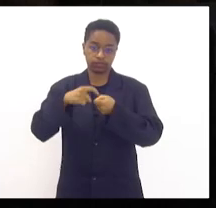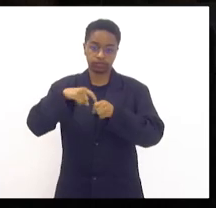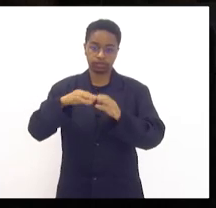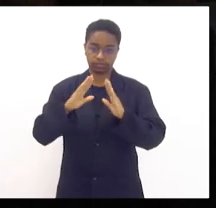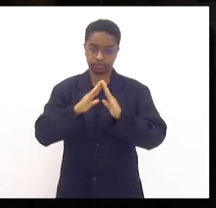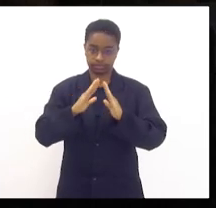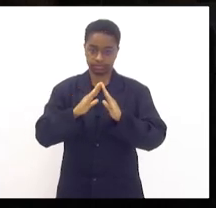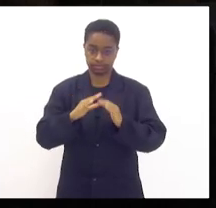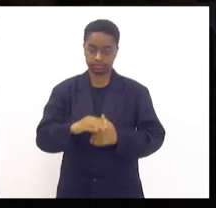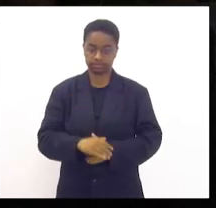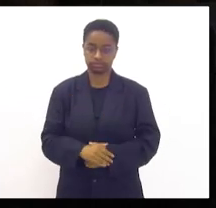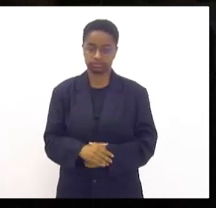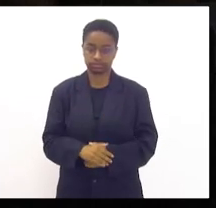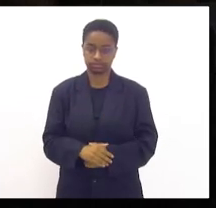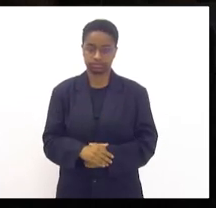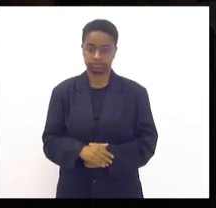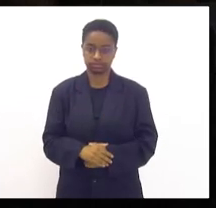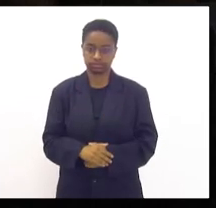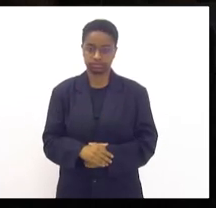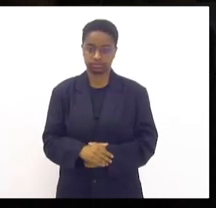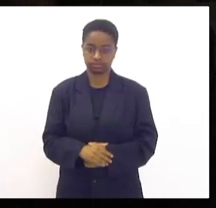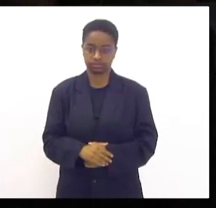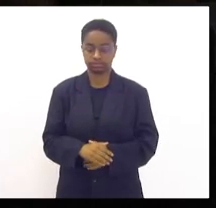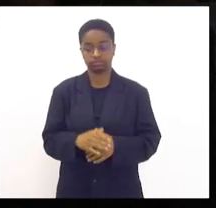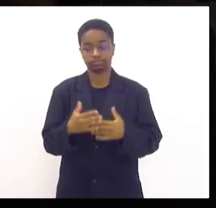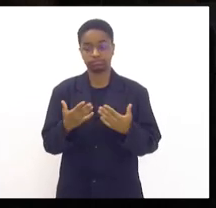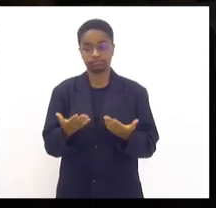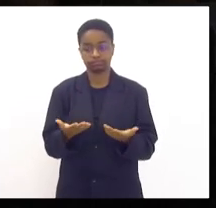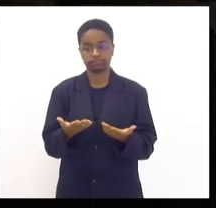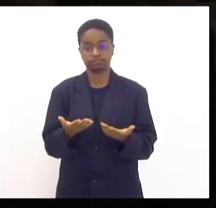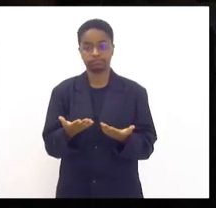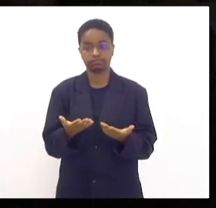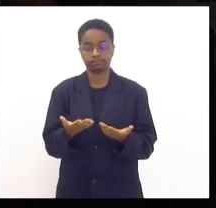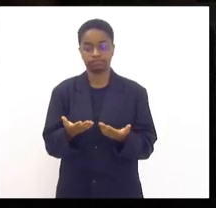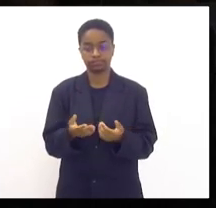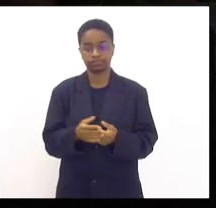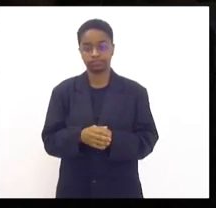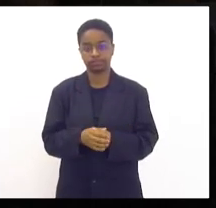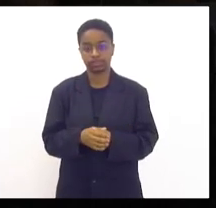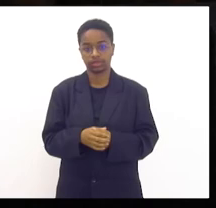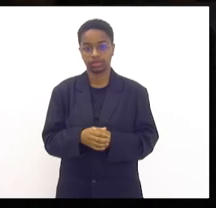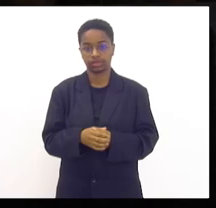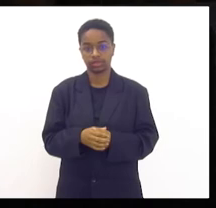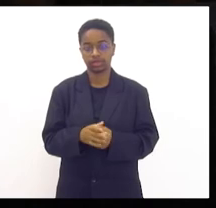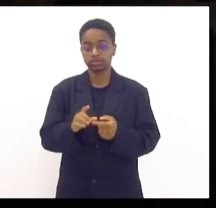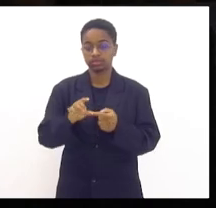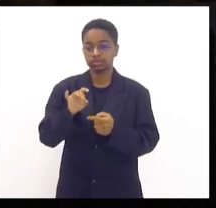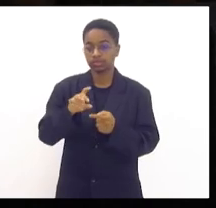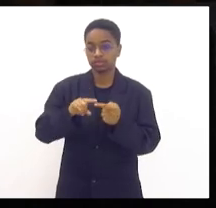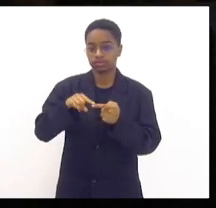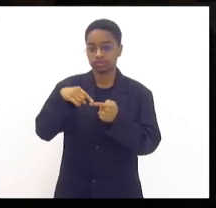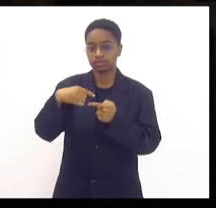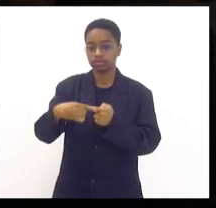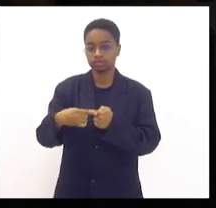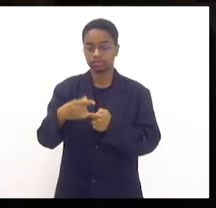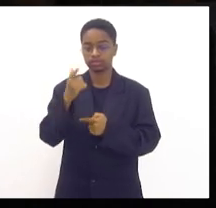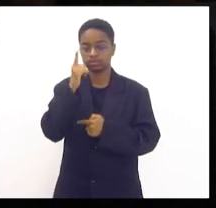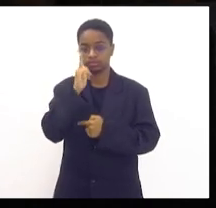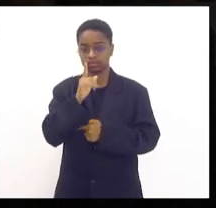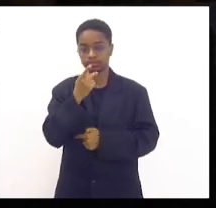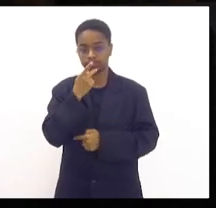casa. E aí somente consegui falar com Vossa Excelência